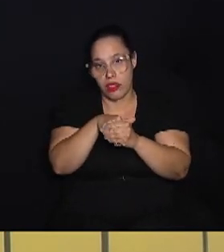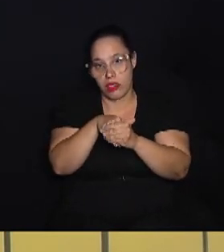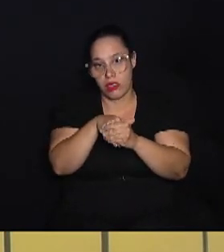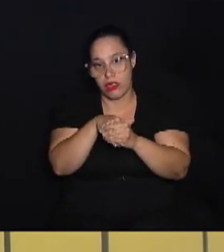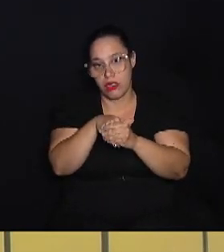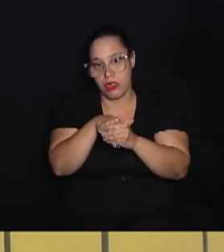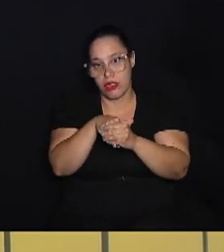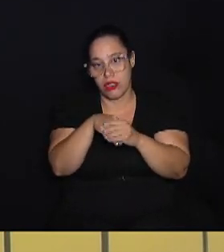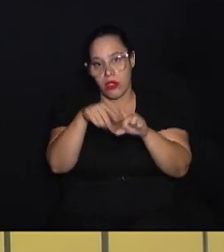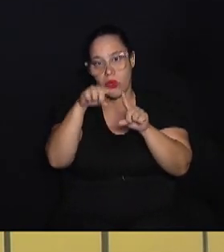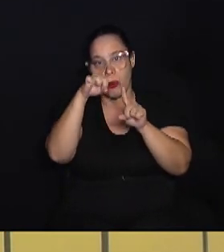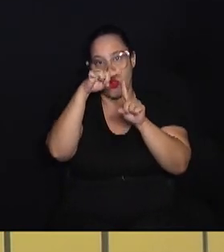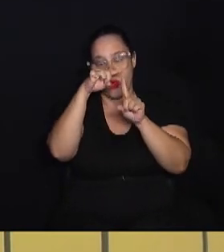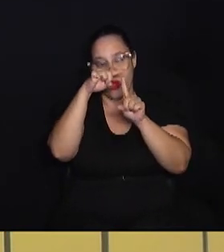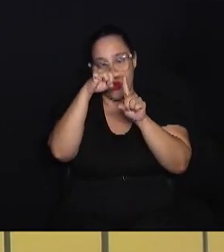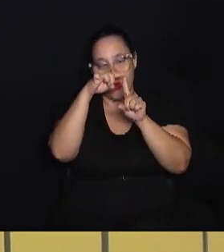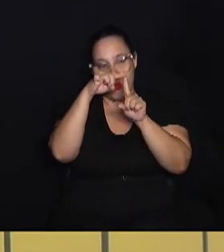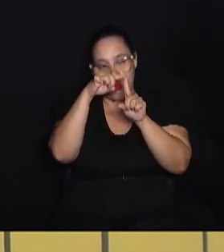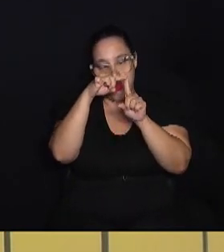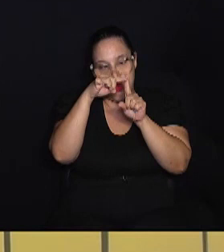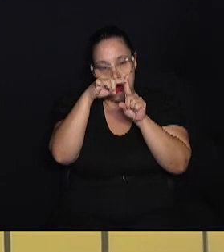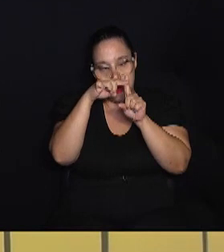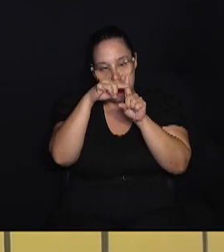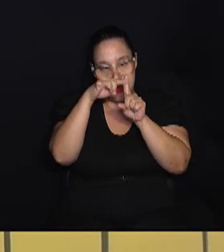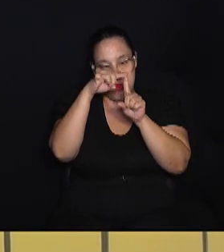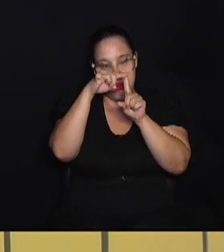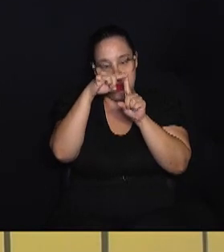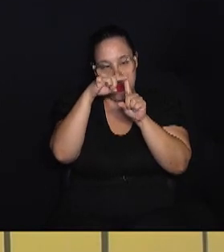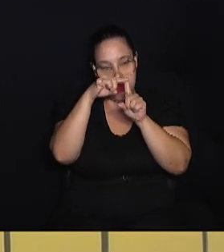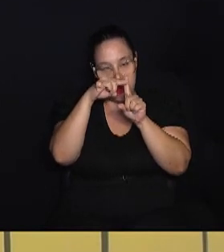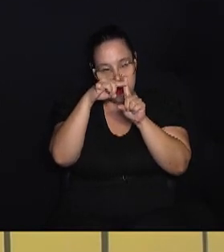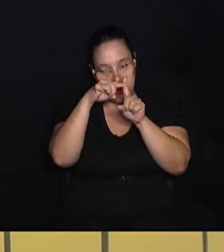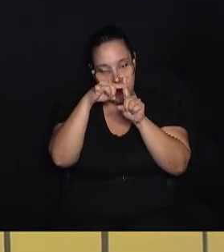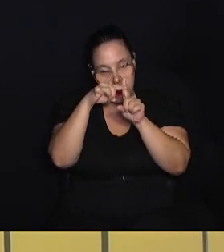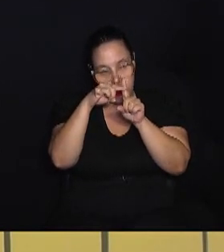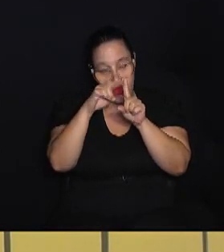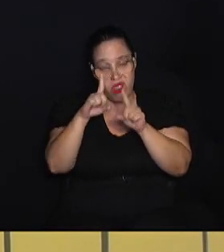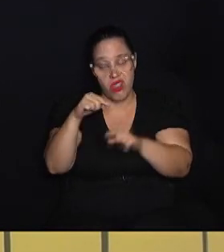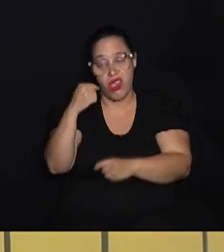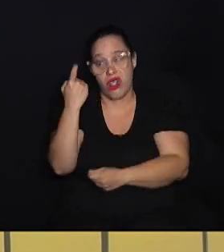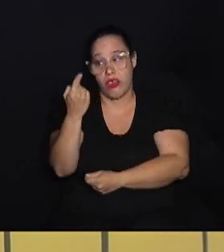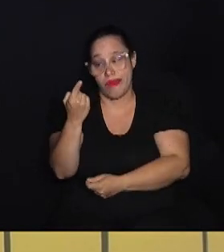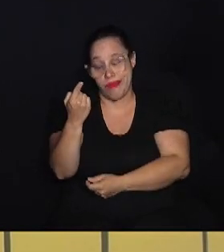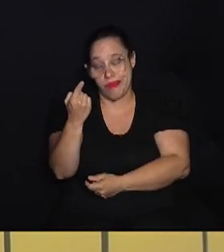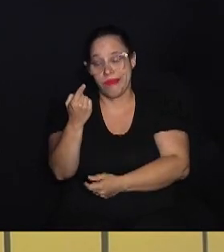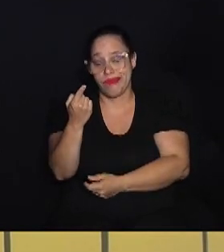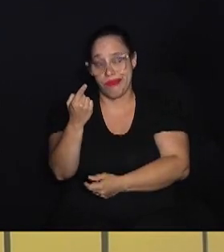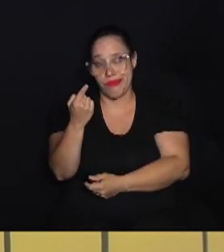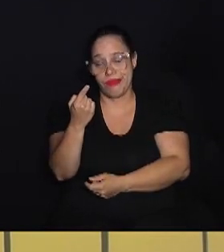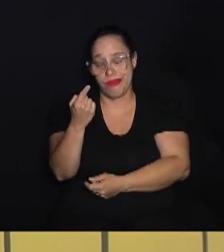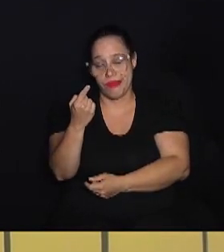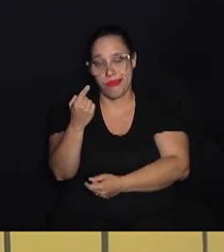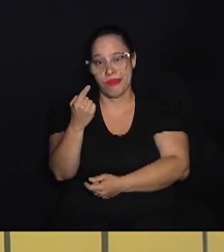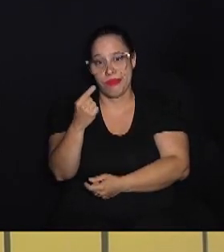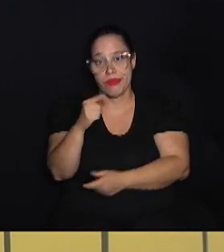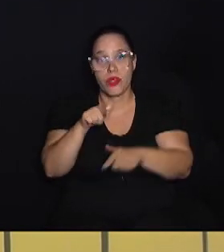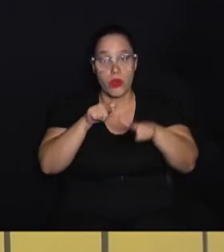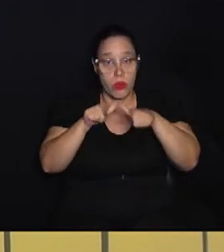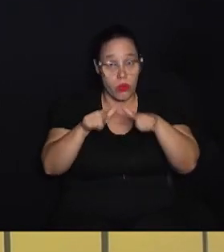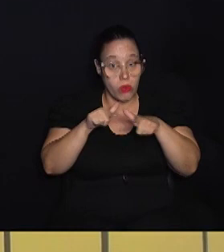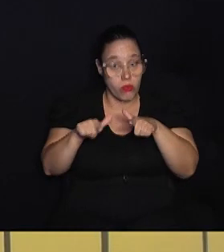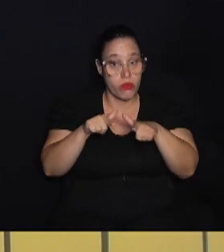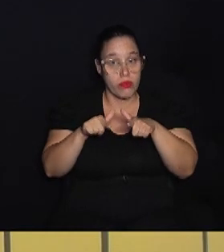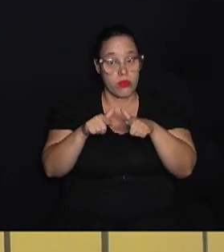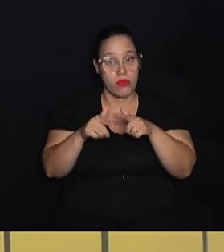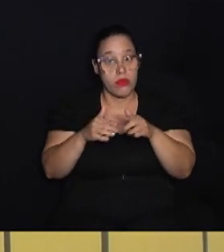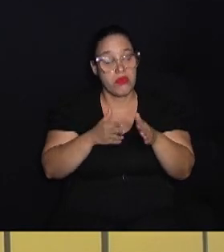aí a temperatura do planeta voltar ao que era antes, né? Sim. Então a gente tem trabalhado bastante